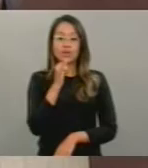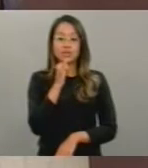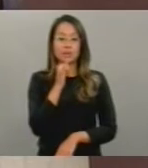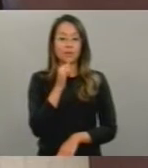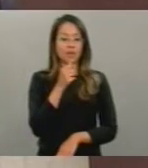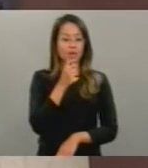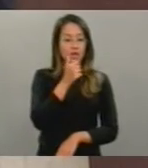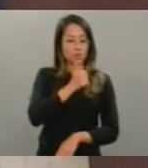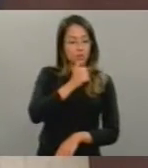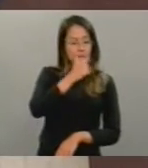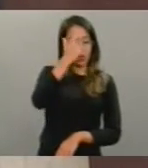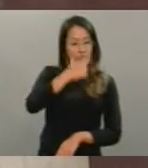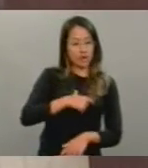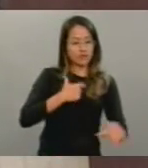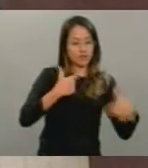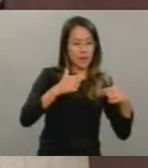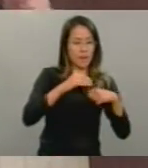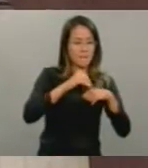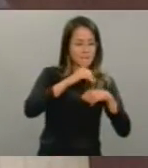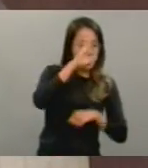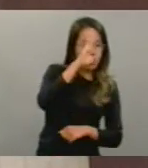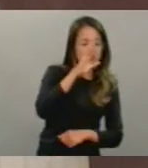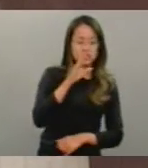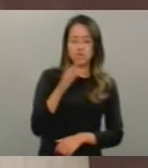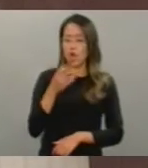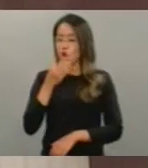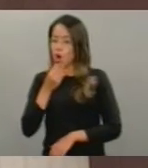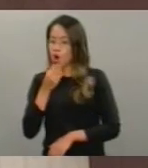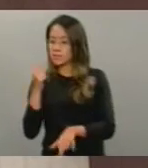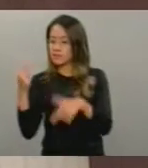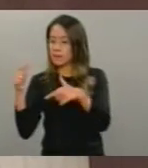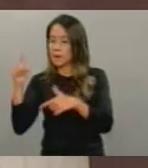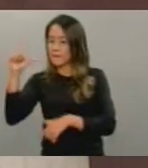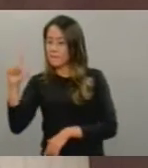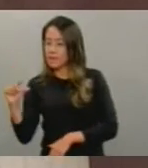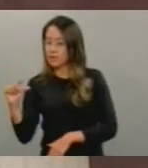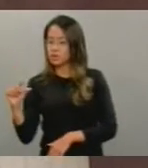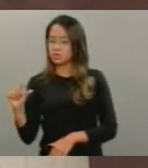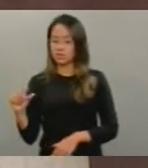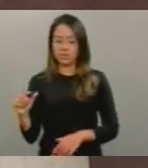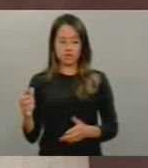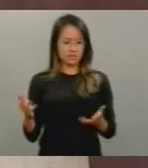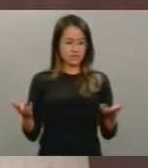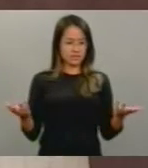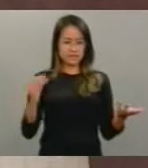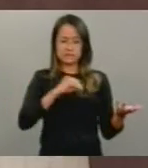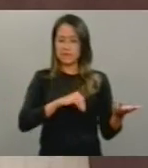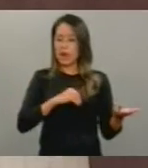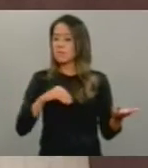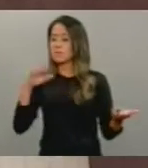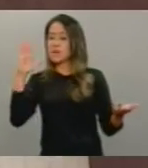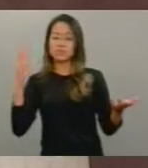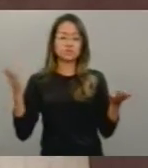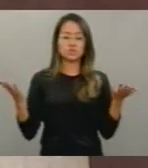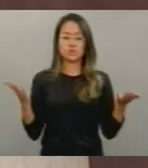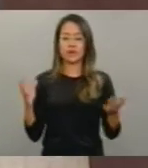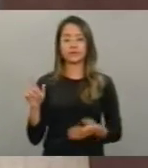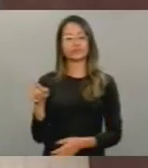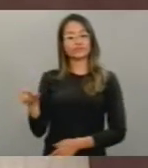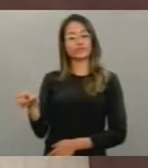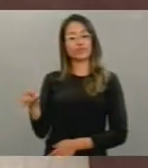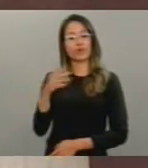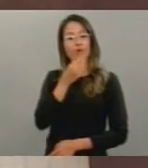mais qualificadas, com maior complexidade, e ganham menos que os homens pelo fato de